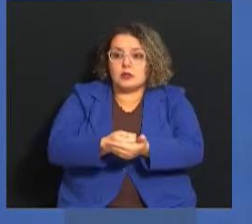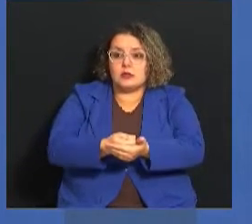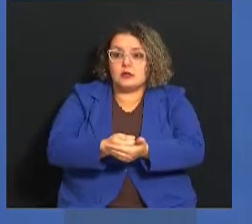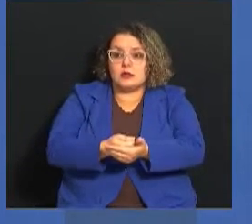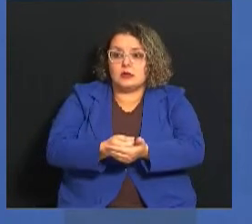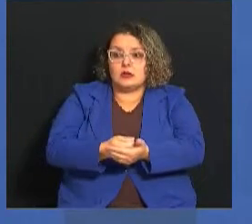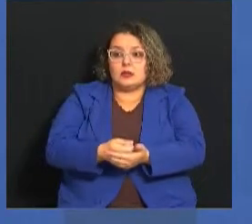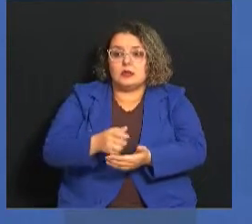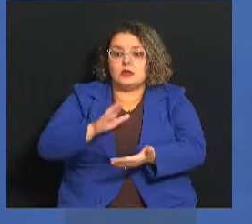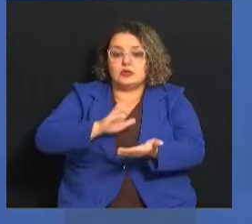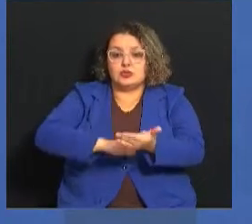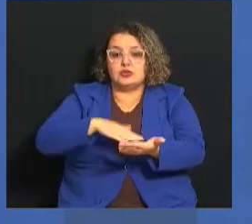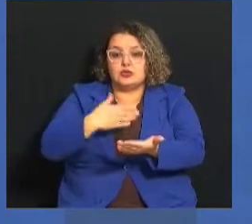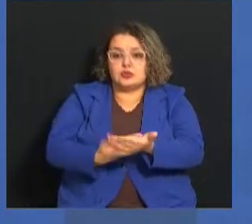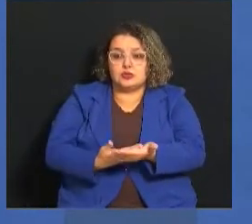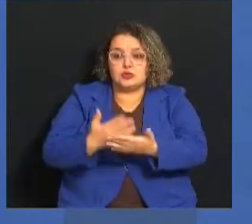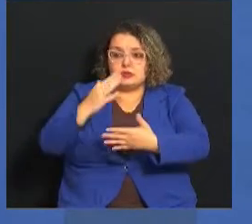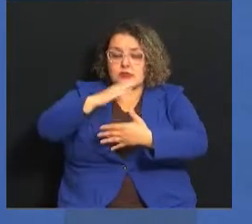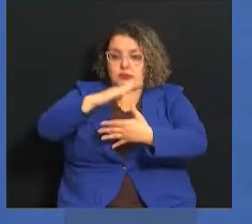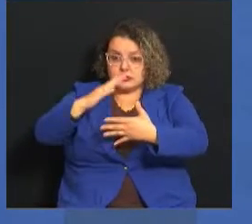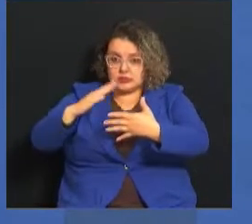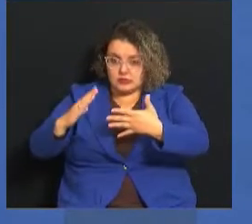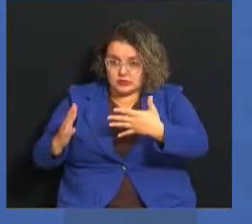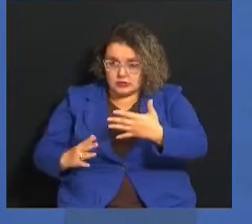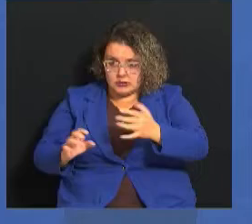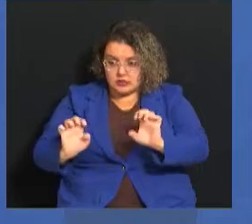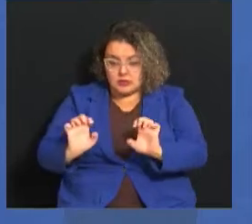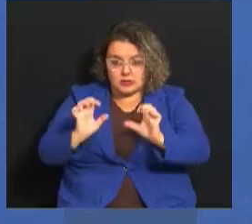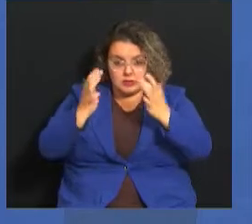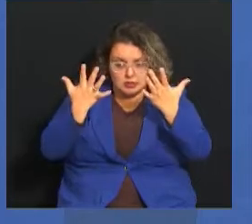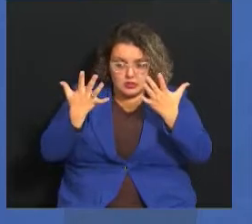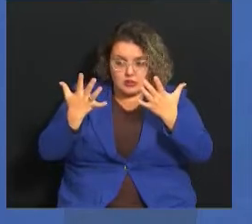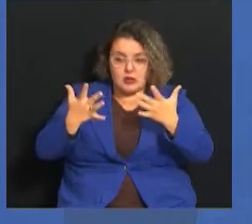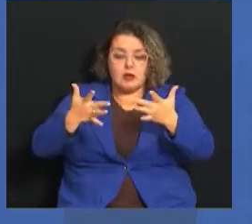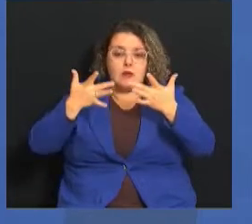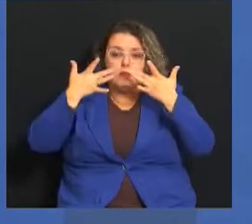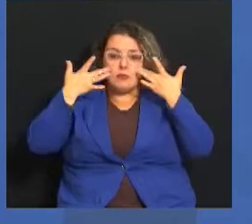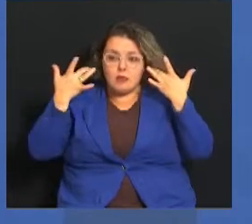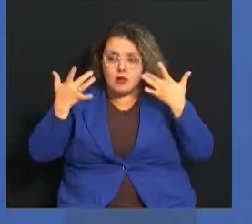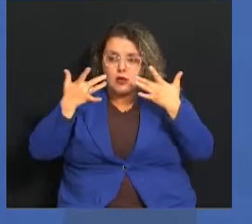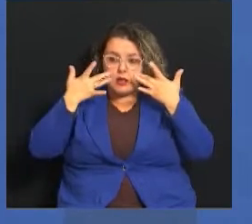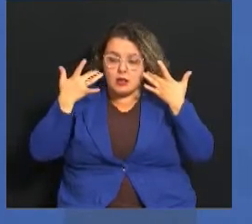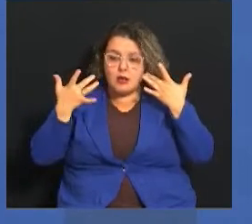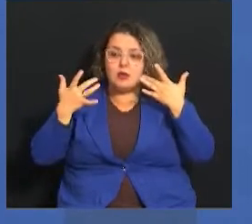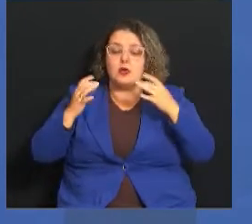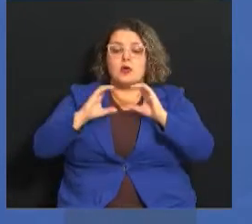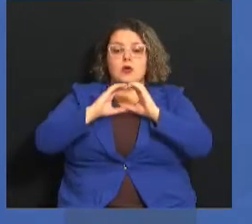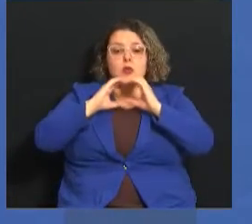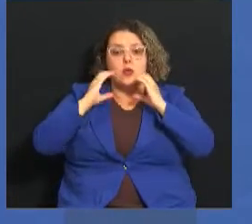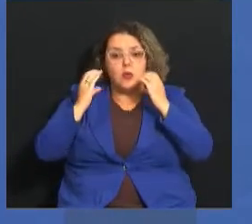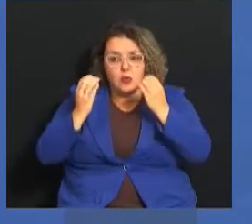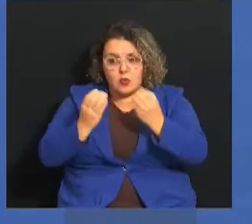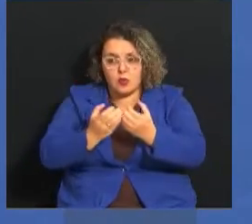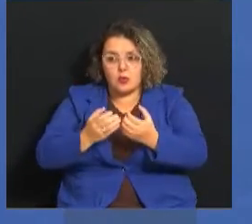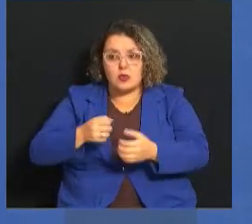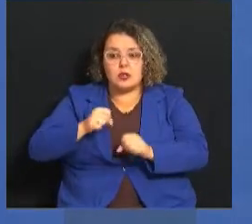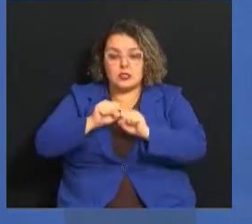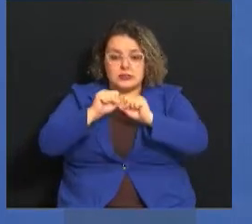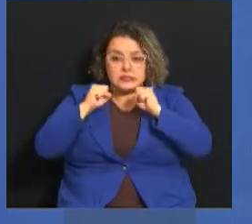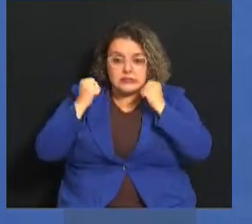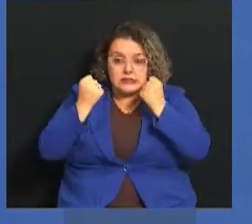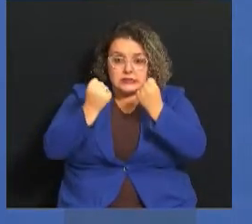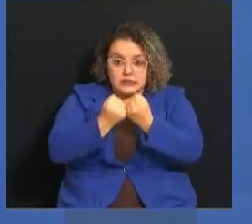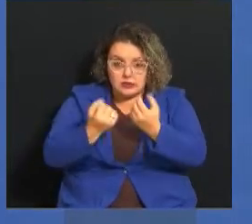a tradução de Libras em eventos como peças de teatro, congressos, seminários,